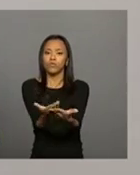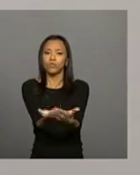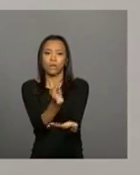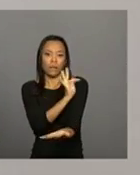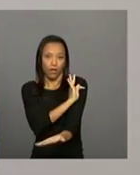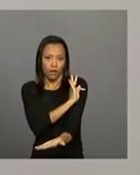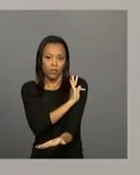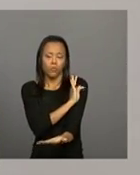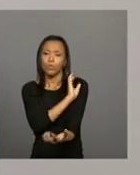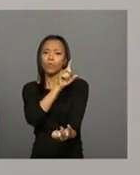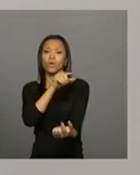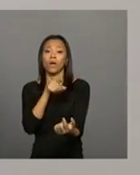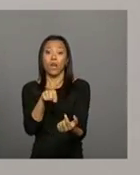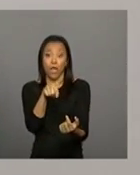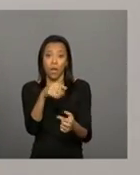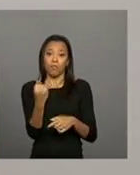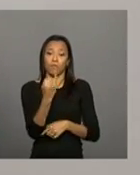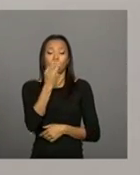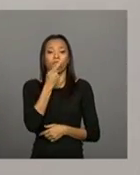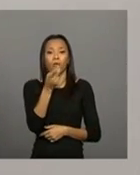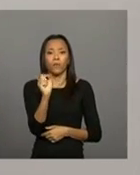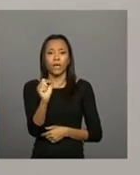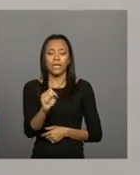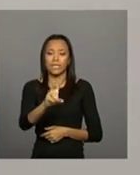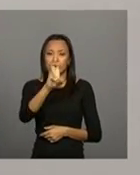é importante dizer que